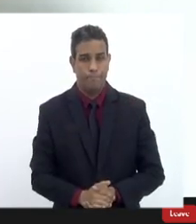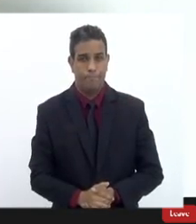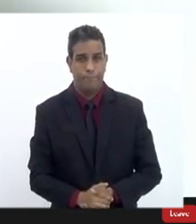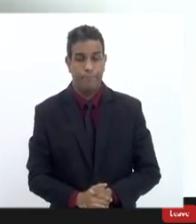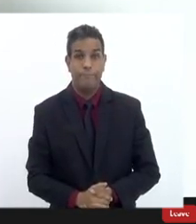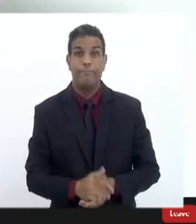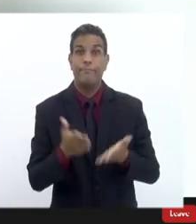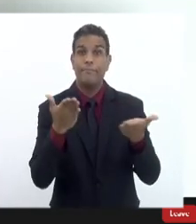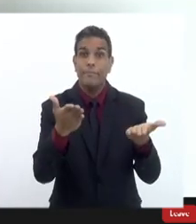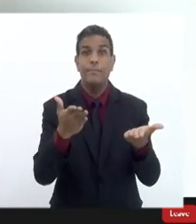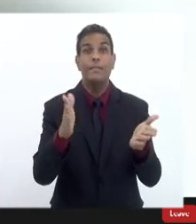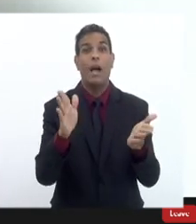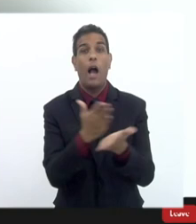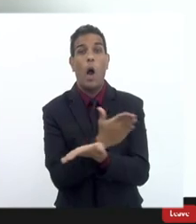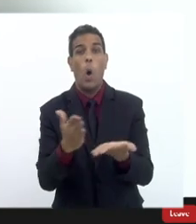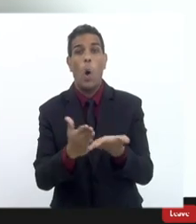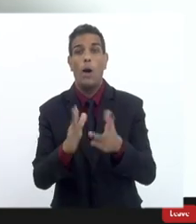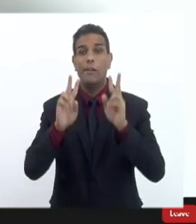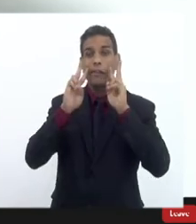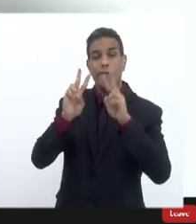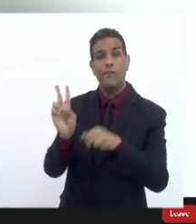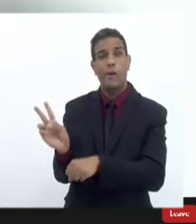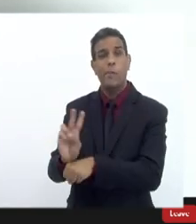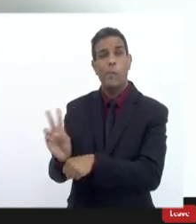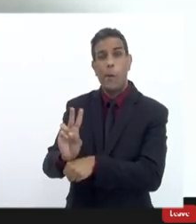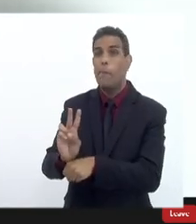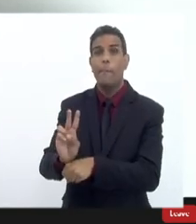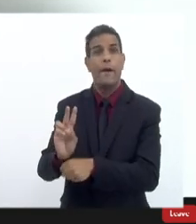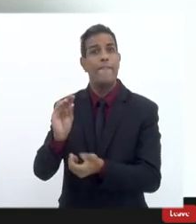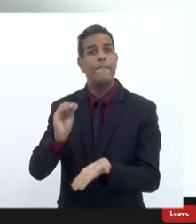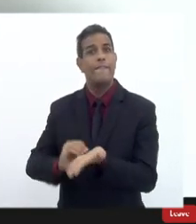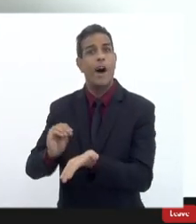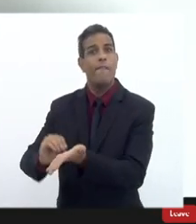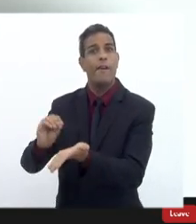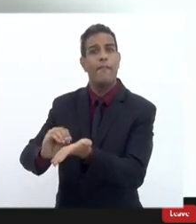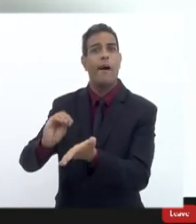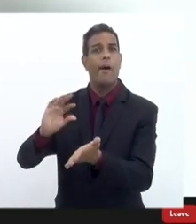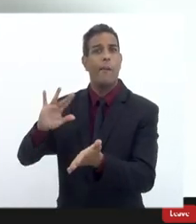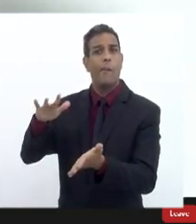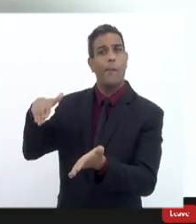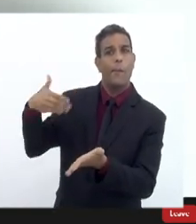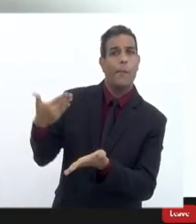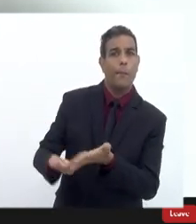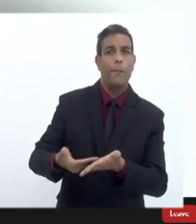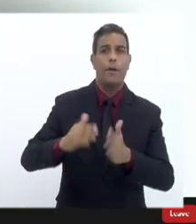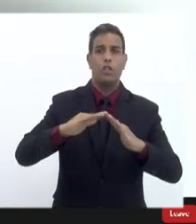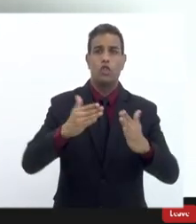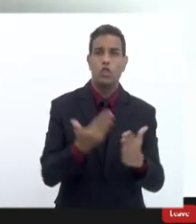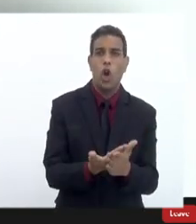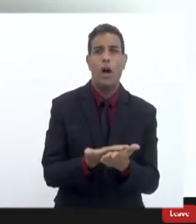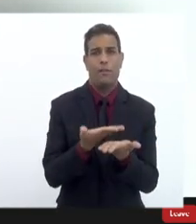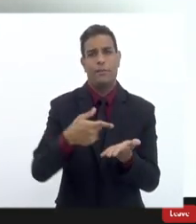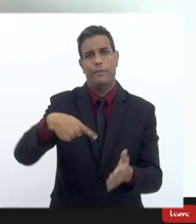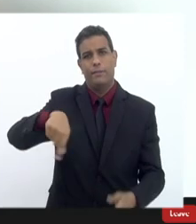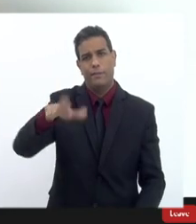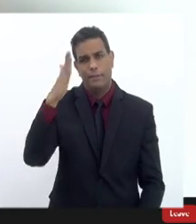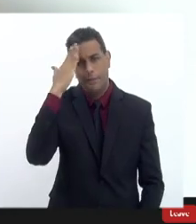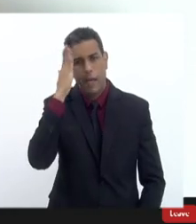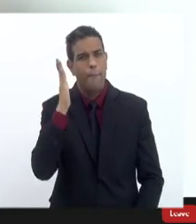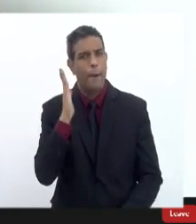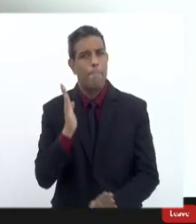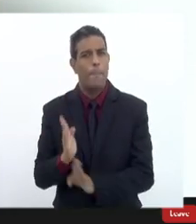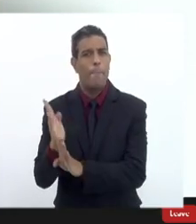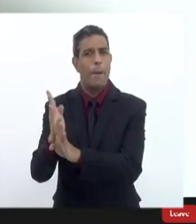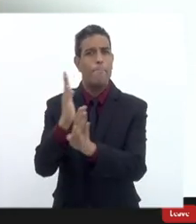a questão da ausência dos porteiros, já é sabido e conhecido de longa data, né, todos os participantes